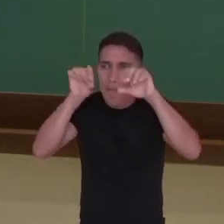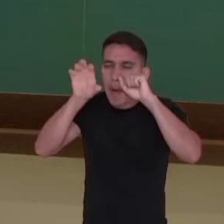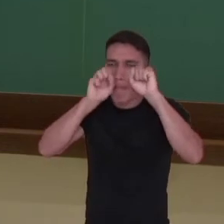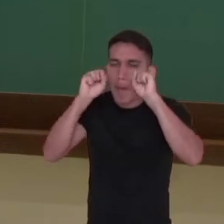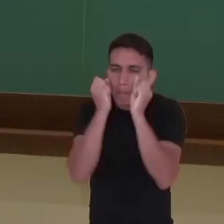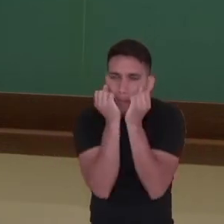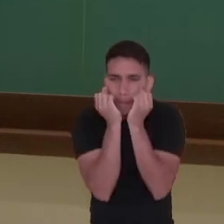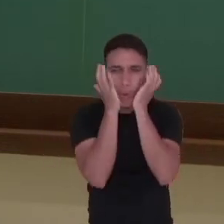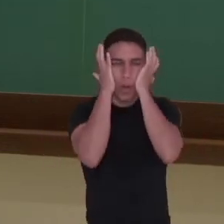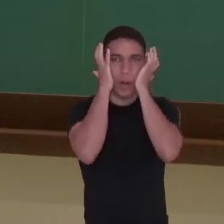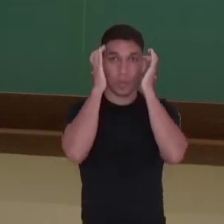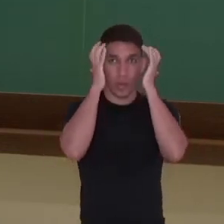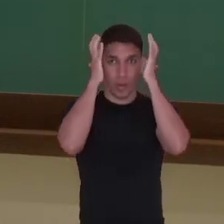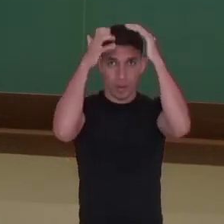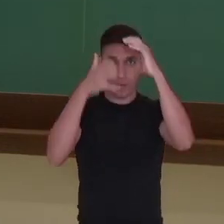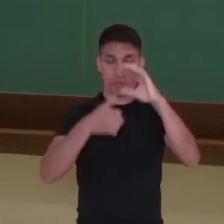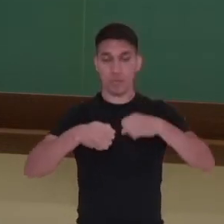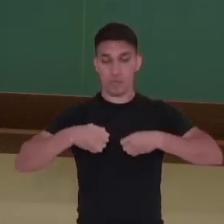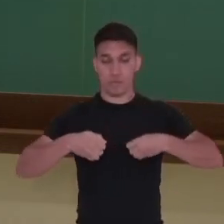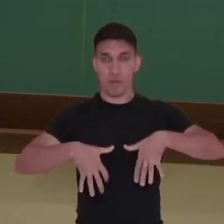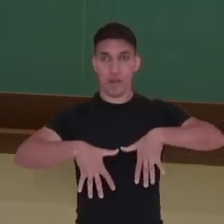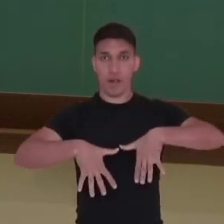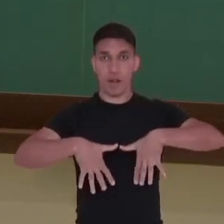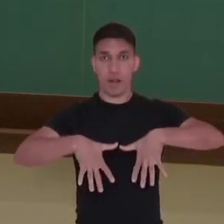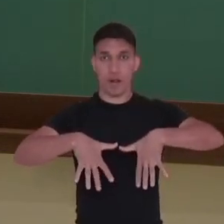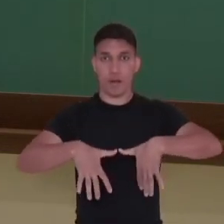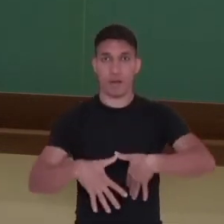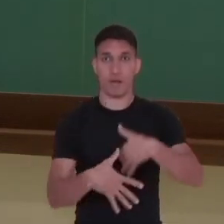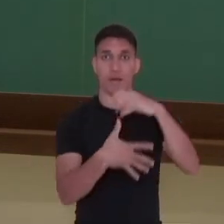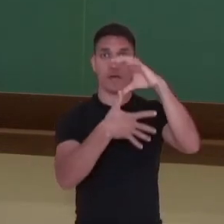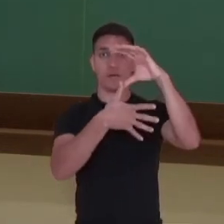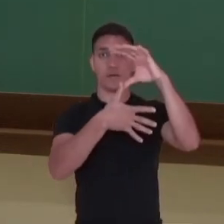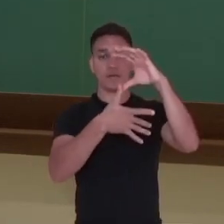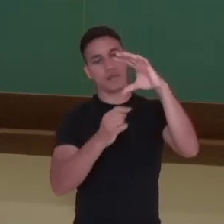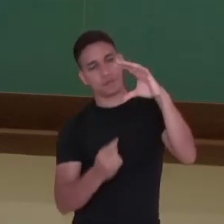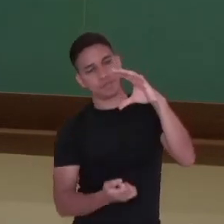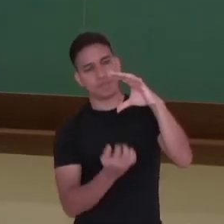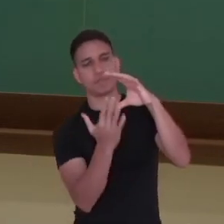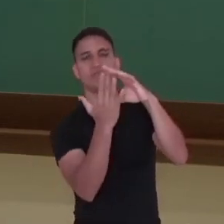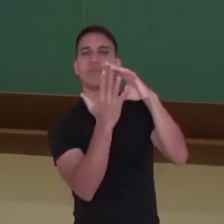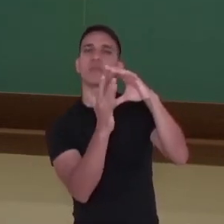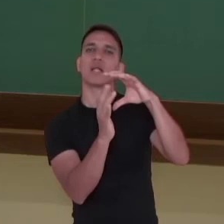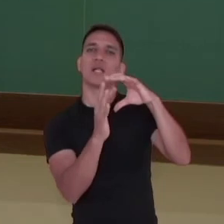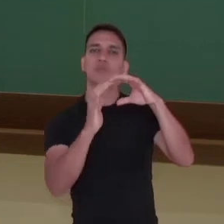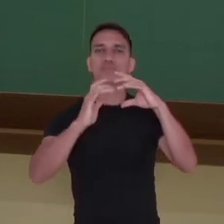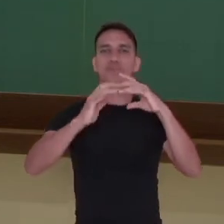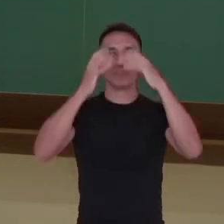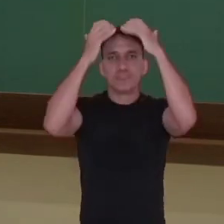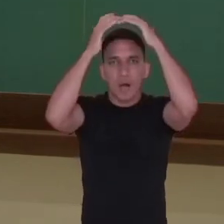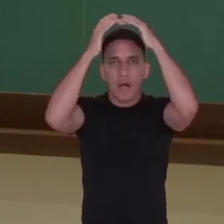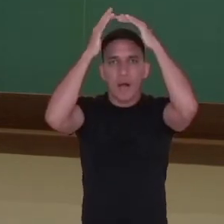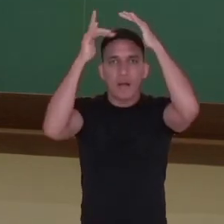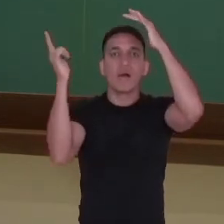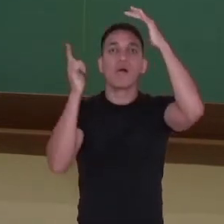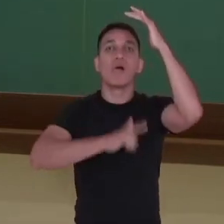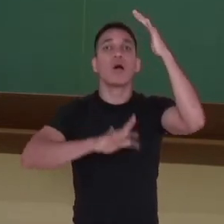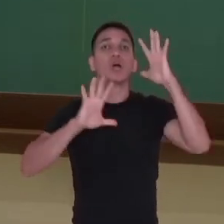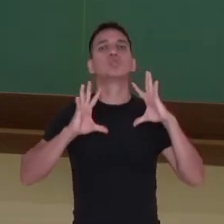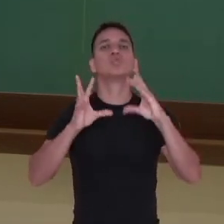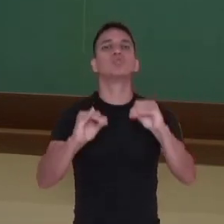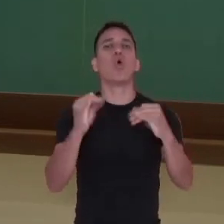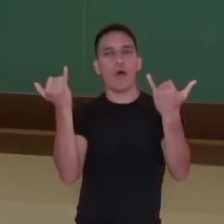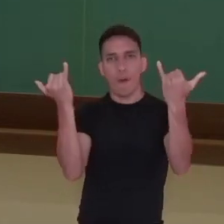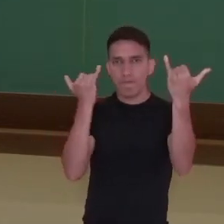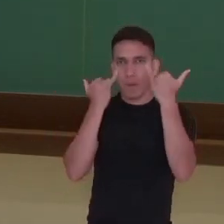para o sistema nervoso periférico até chegar ao nosso cérebro, sistema nervoso central, e vai ter toda